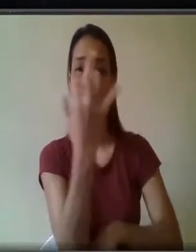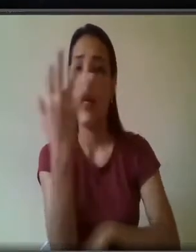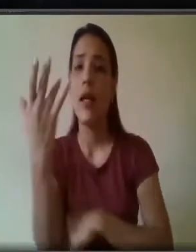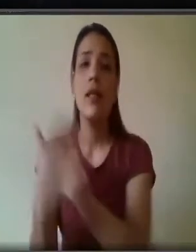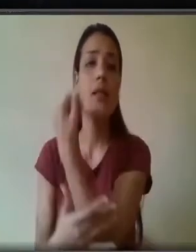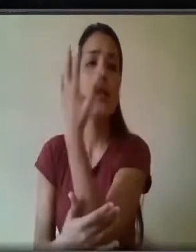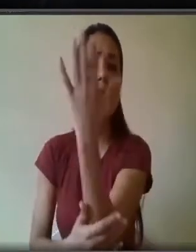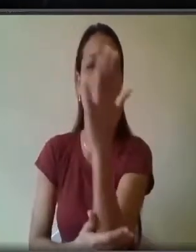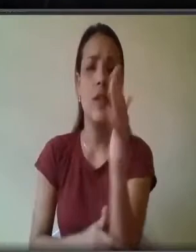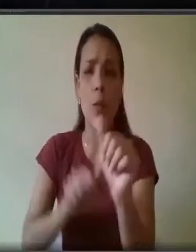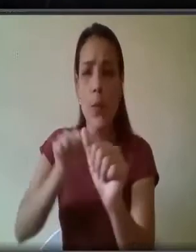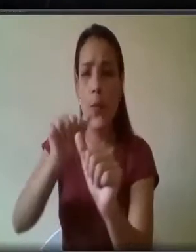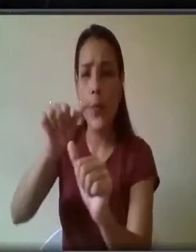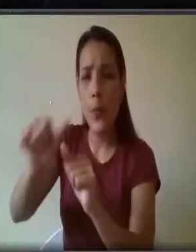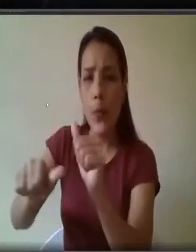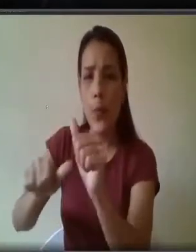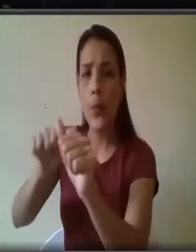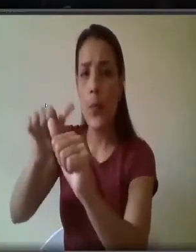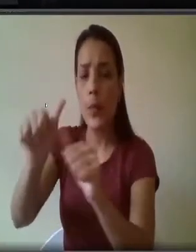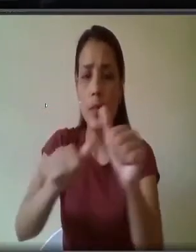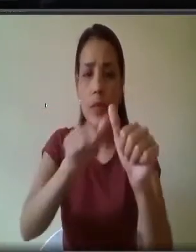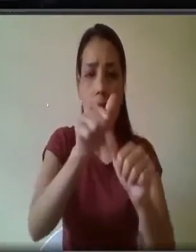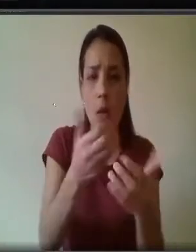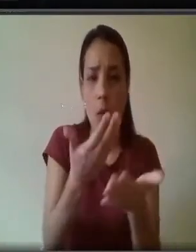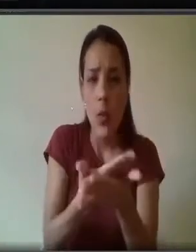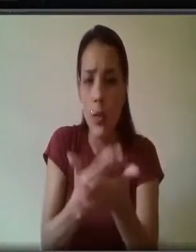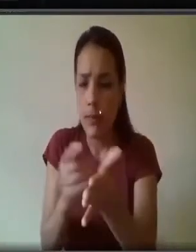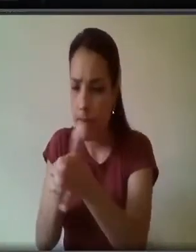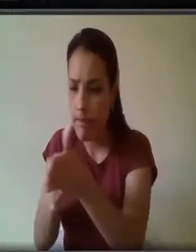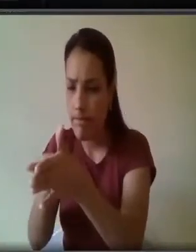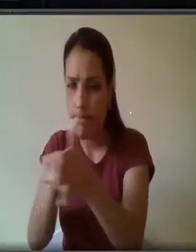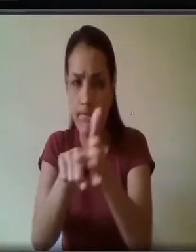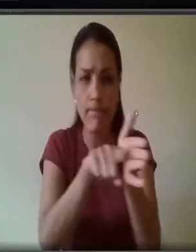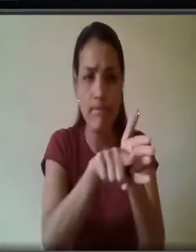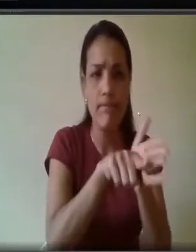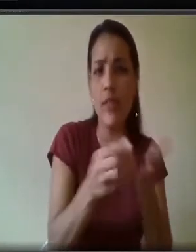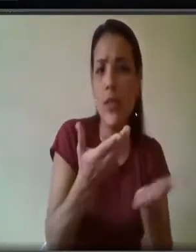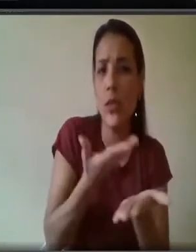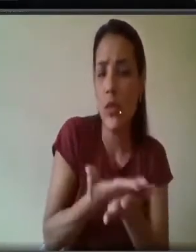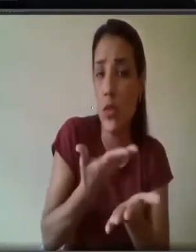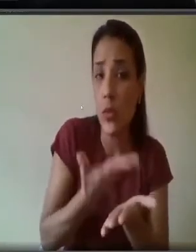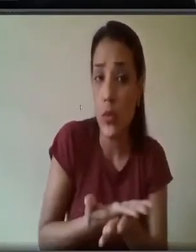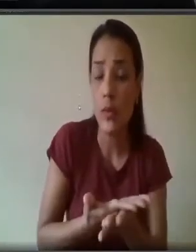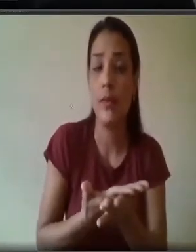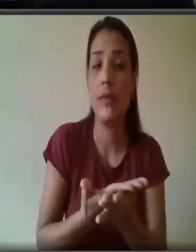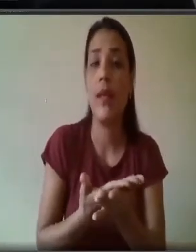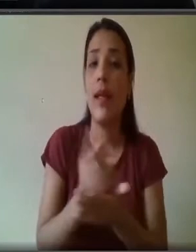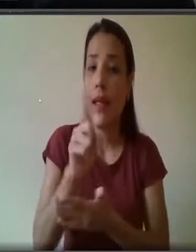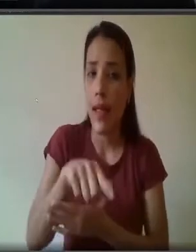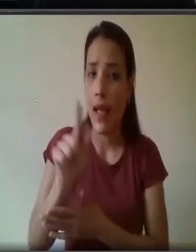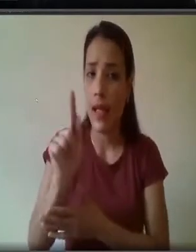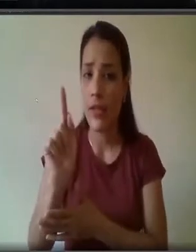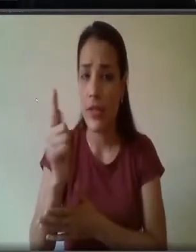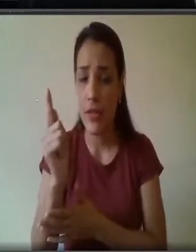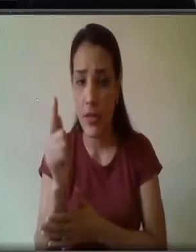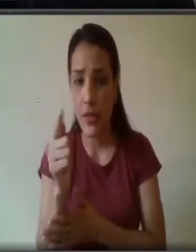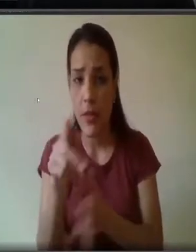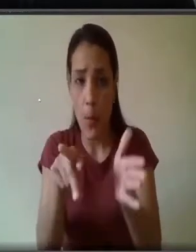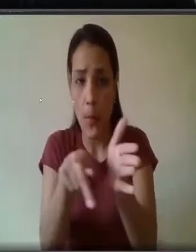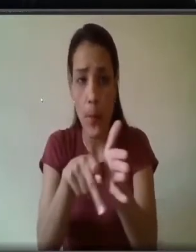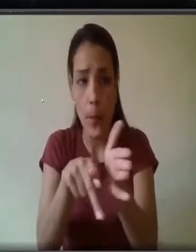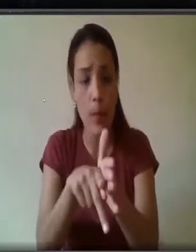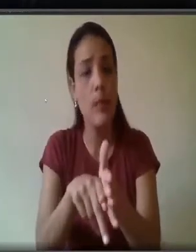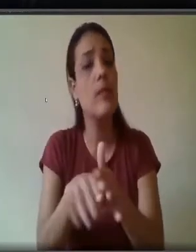das quais o homem vai estudar e vai se apropriar, que é a parte da geografia física, que muitas vezes